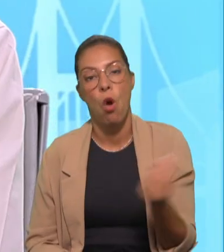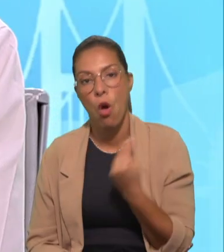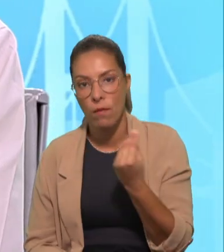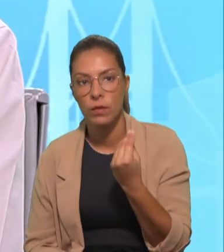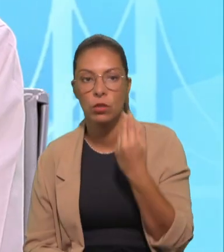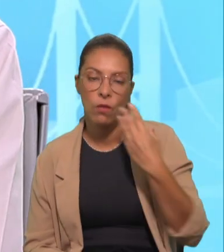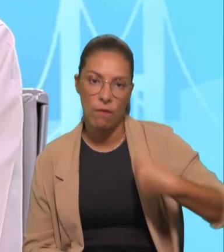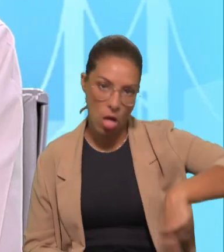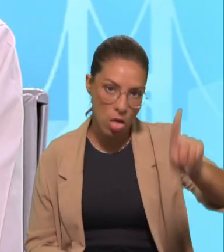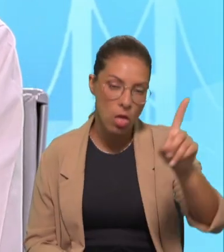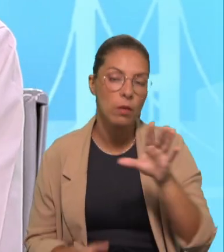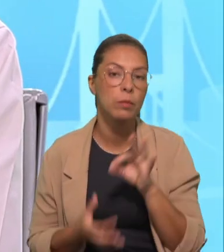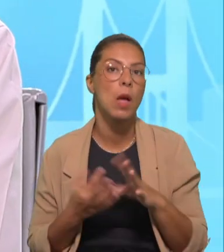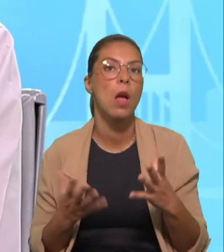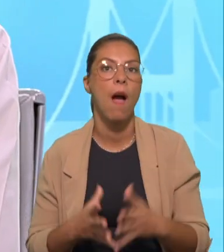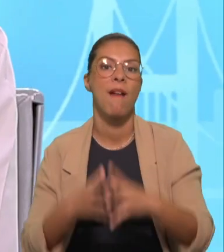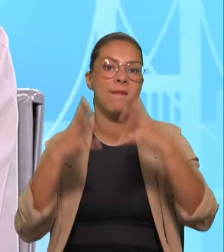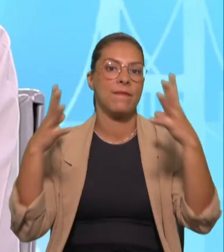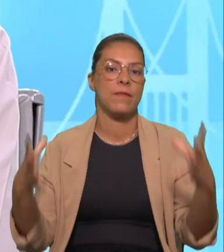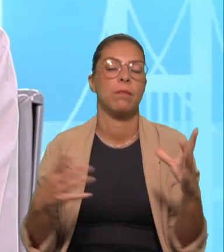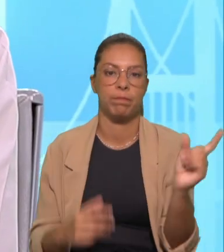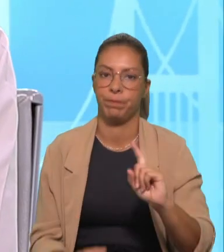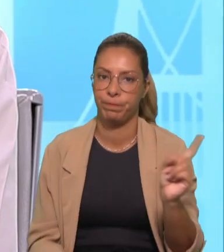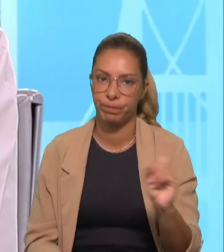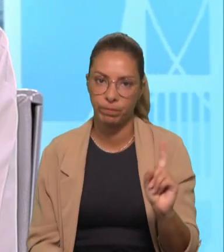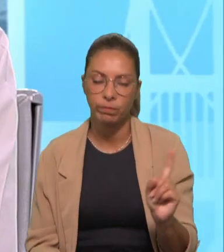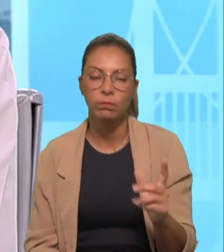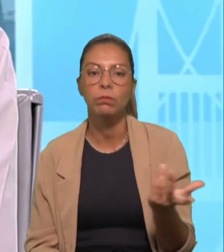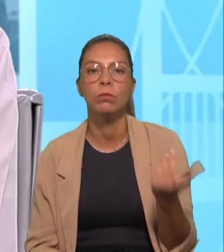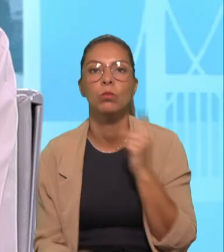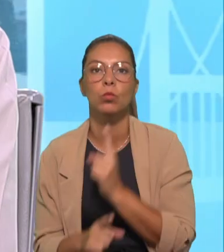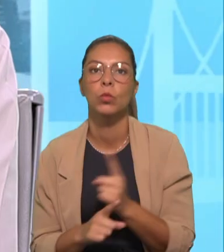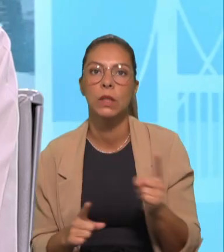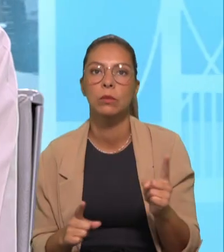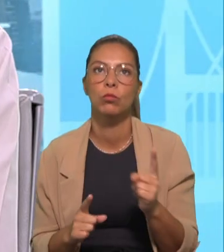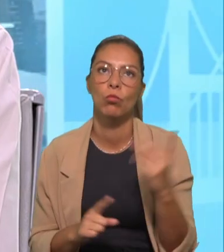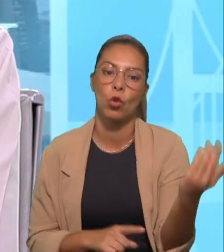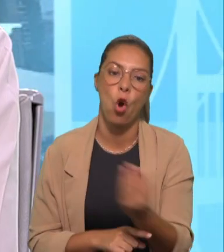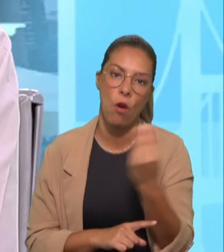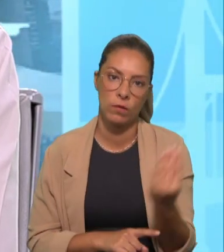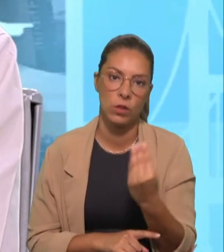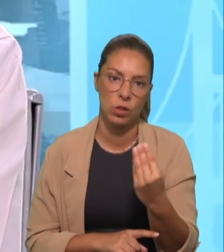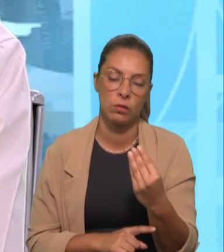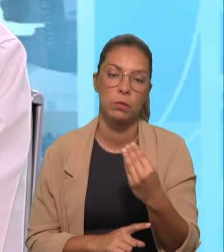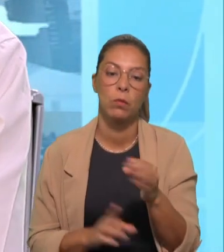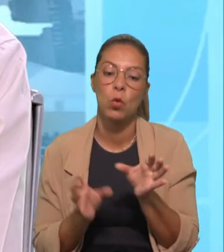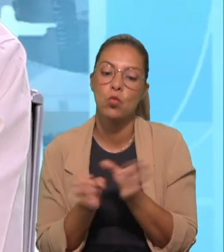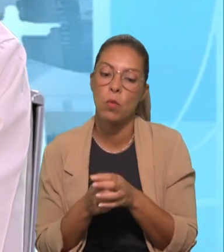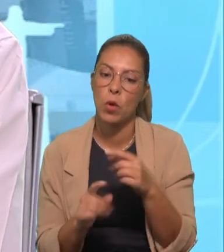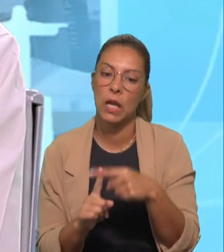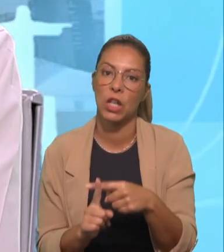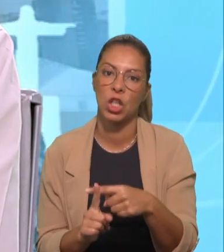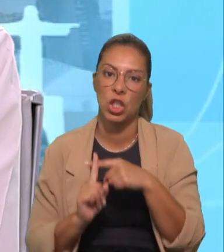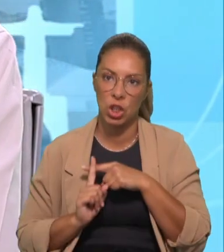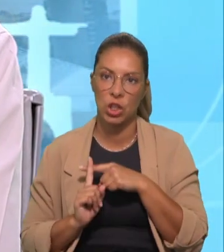Procuramos que os grupos não sejam demasiado grandes. Parece-nos importante que a presença dos jovens numa comunidade cristã não seja uma presença de